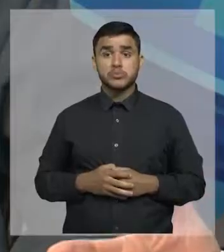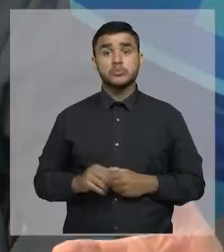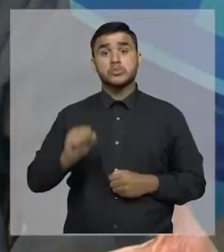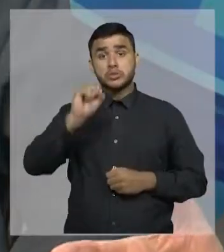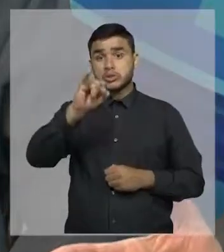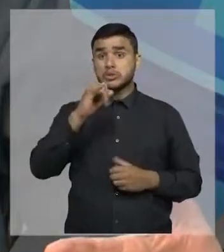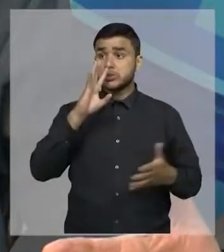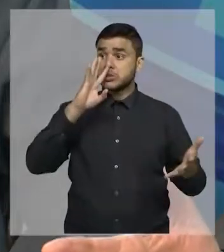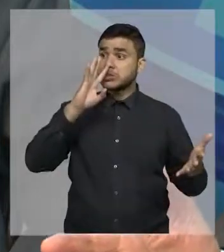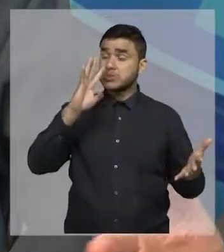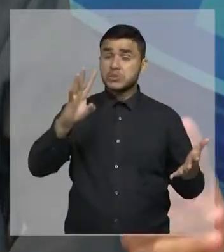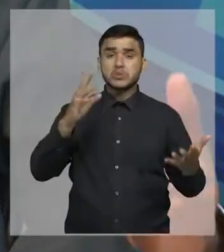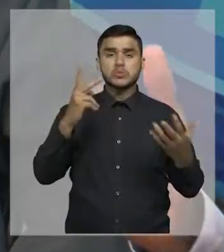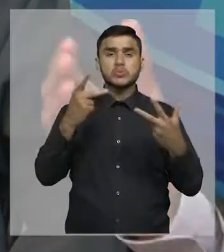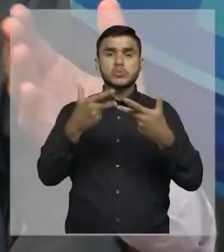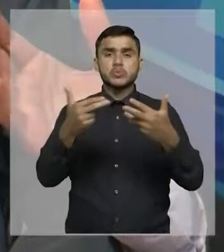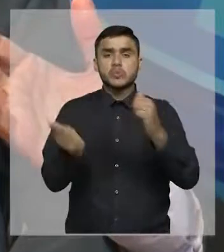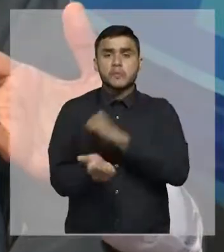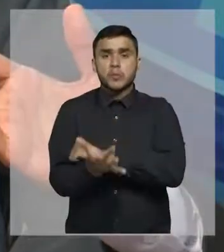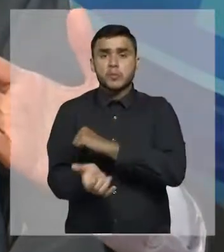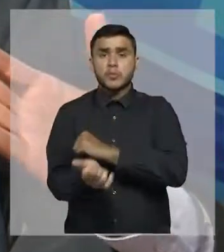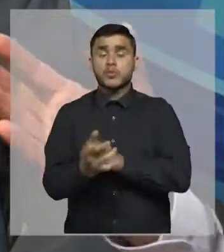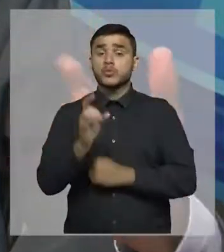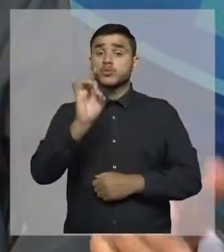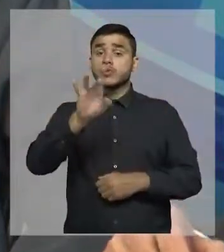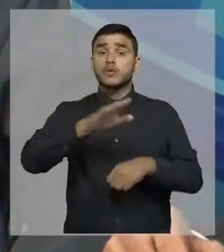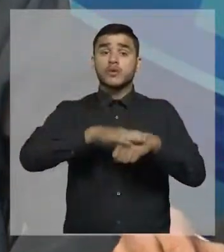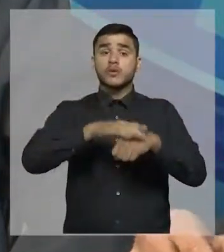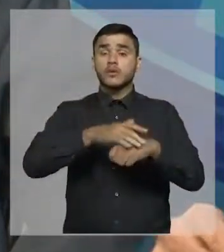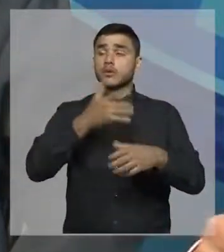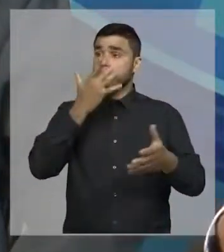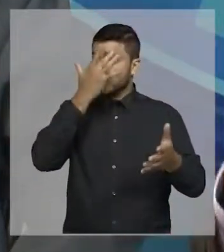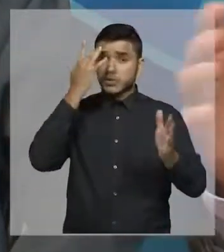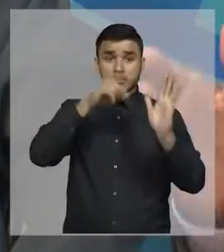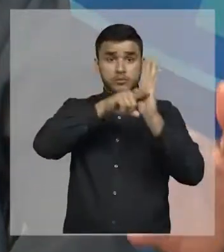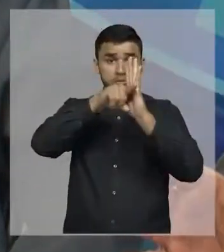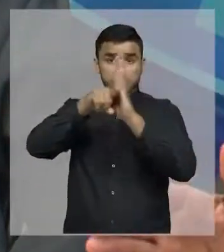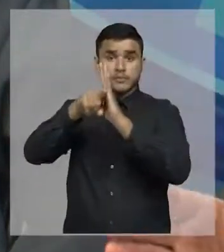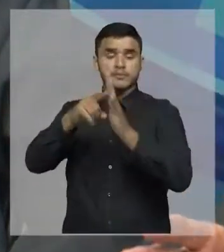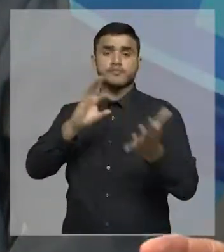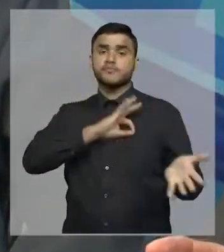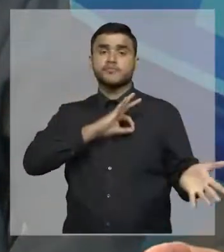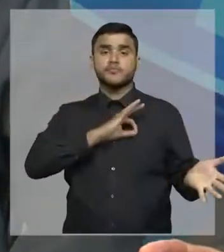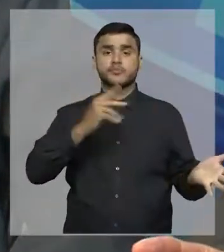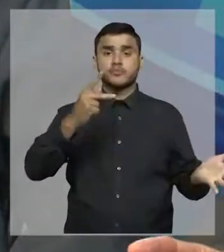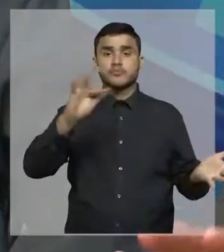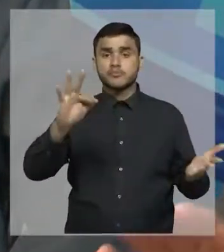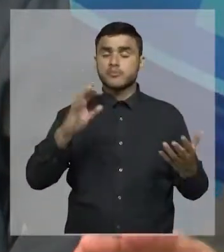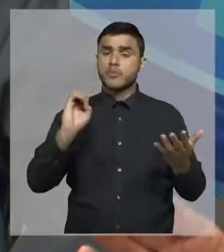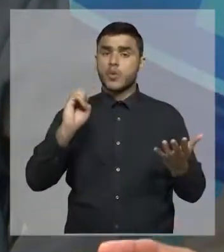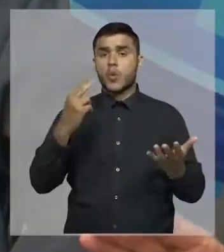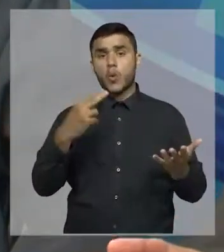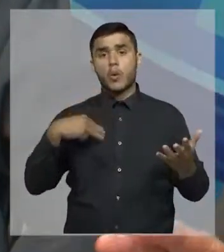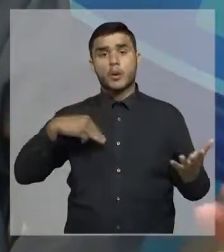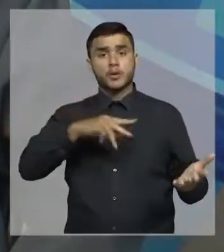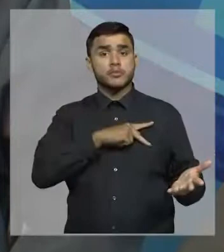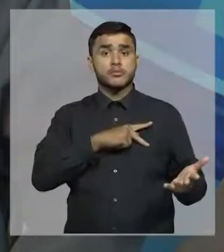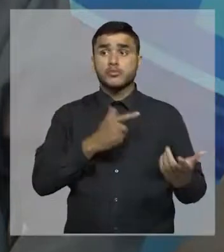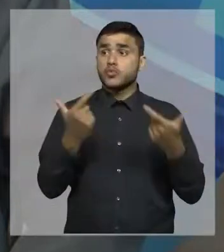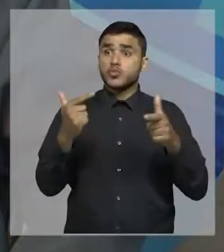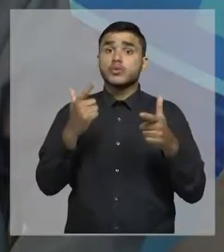no Parlamento. Todos eles partiram do jornalismo investigativo, ou da Polícia Federal, ou do Ministério Público, porque nós não temos